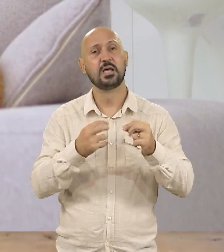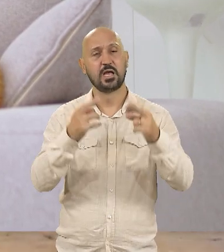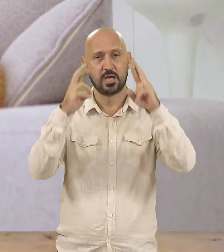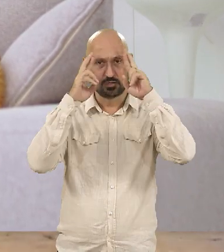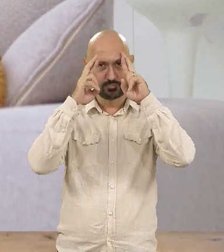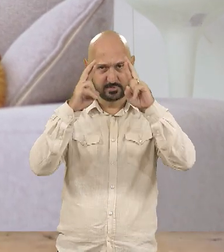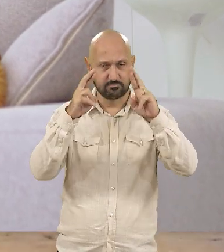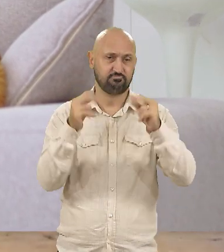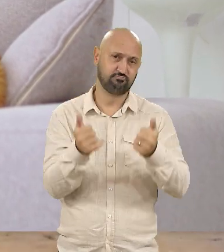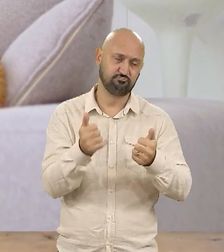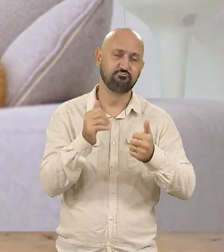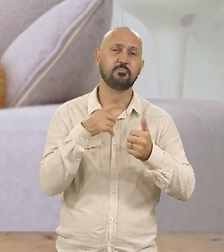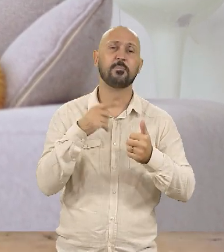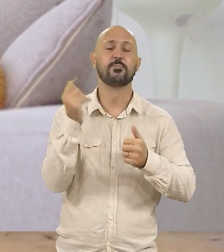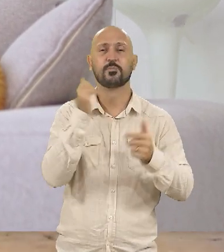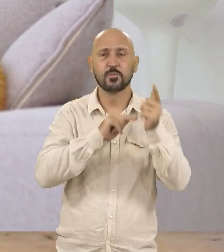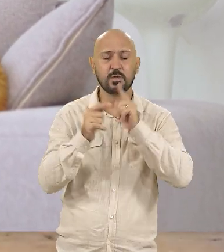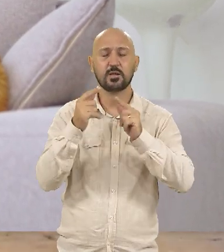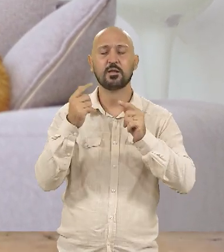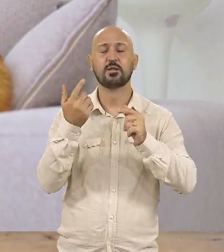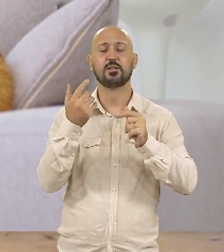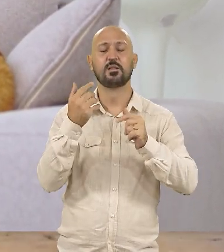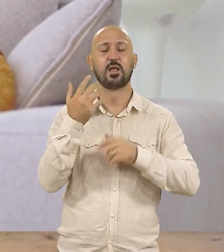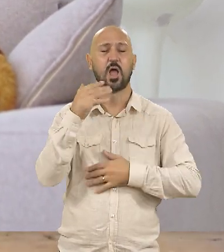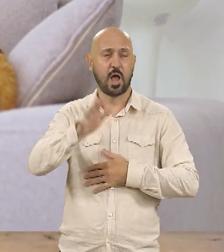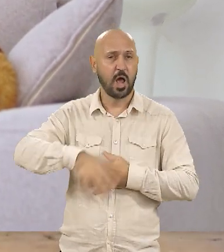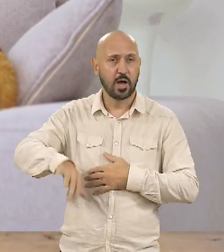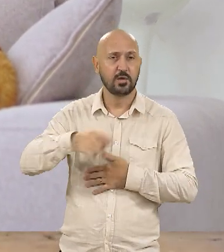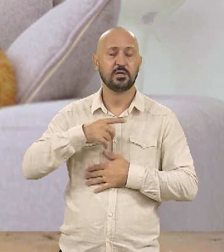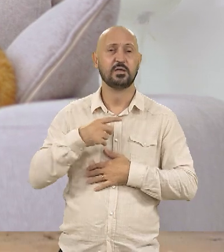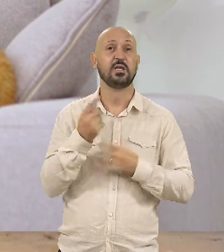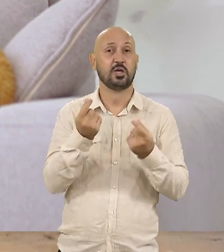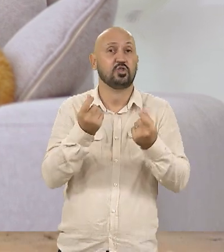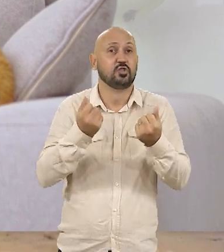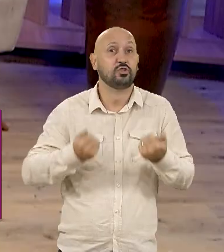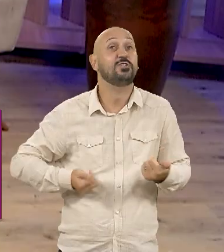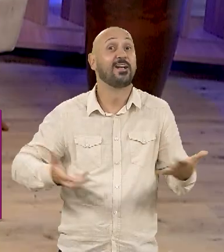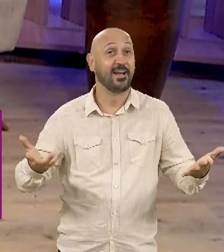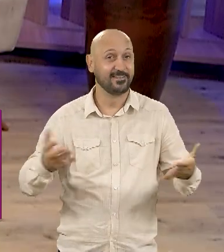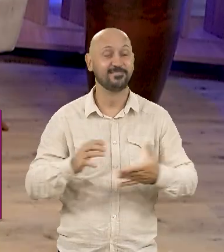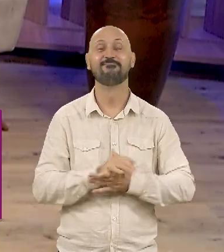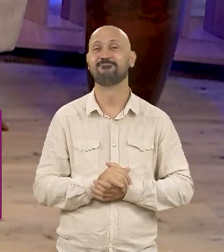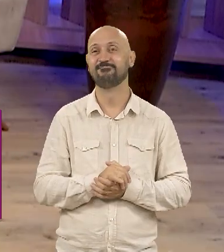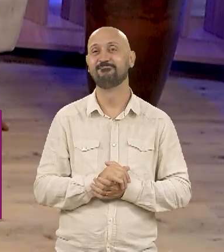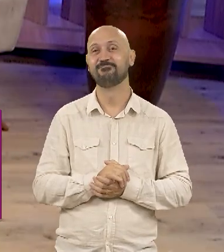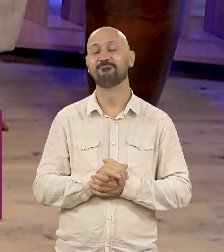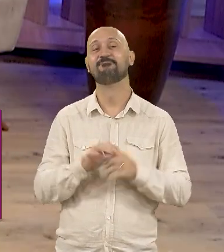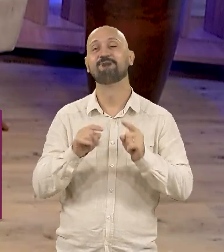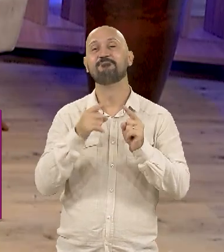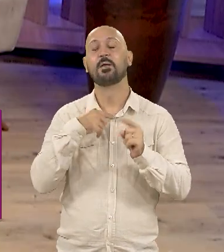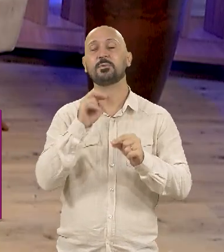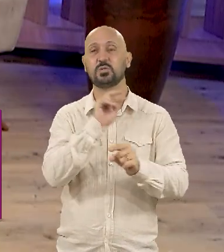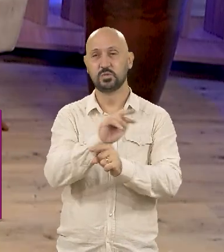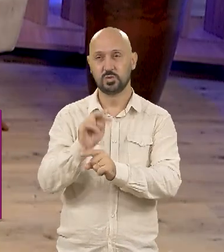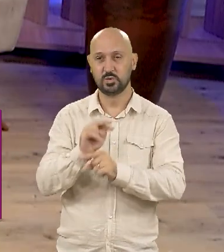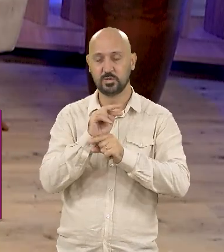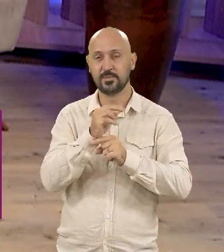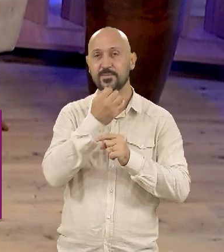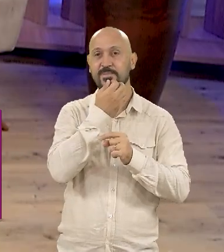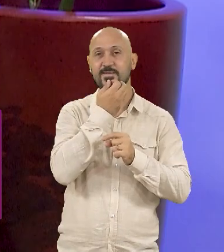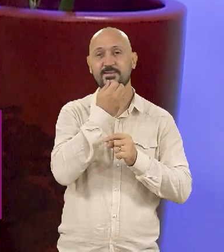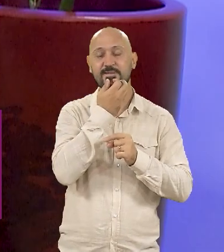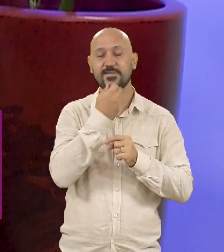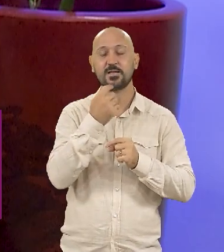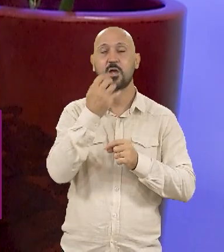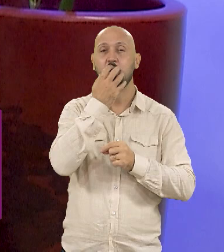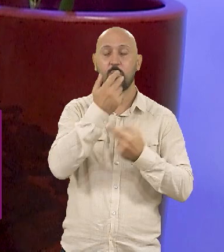um animal de estimação, tem gastos também. Então, mas eu tenho que ser tratado como um animalzinho.